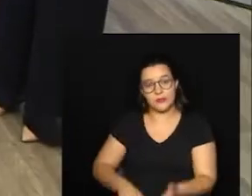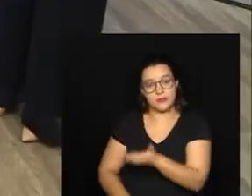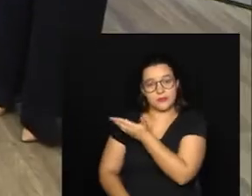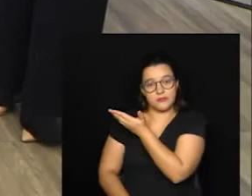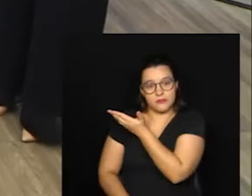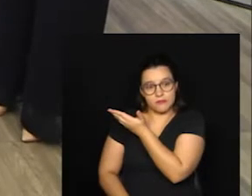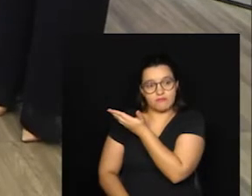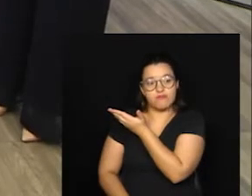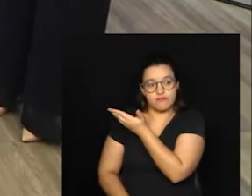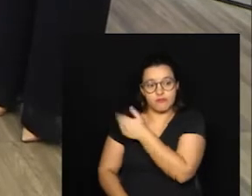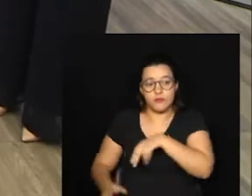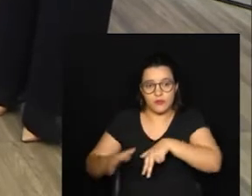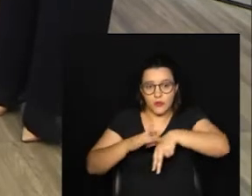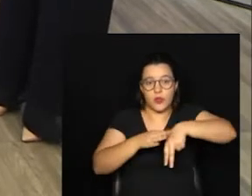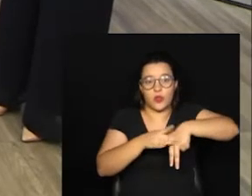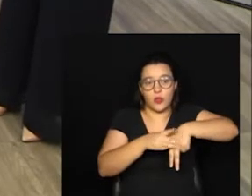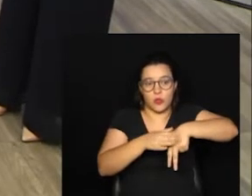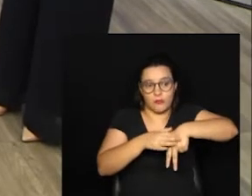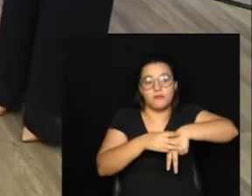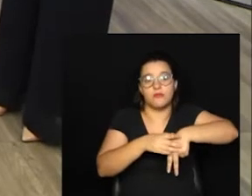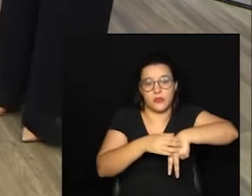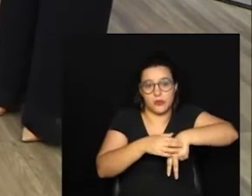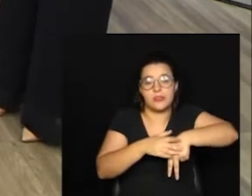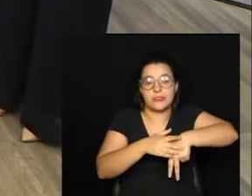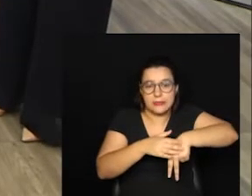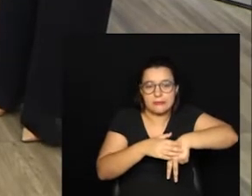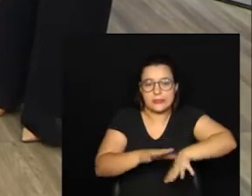81.485 casos confirmados, sendo